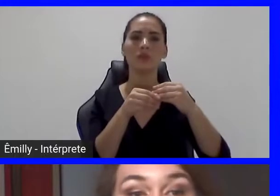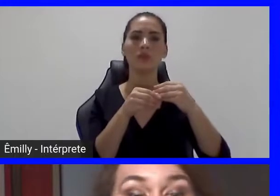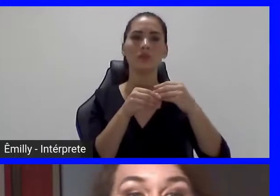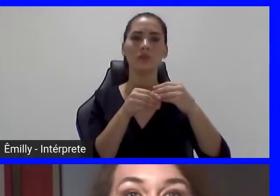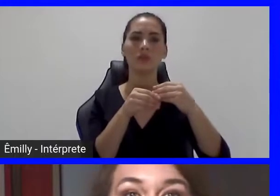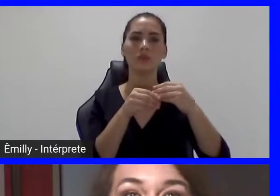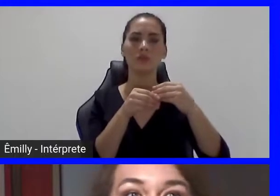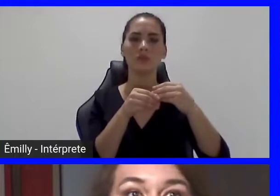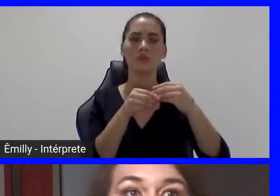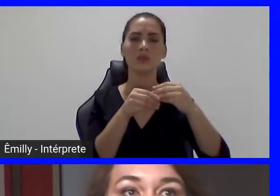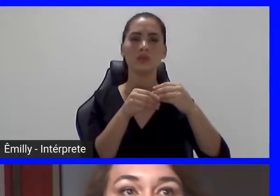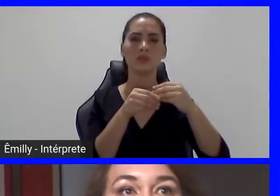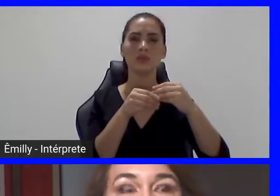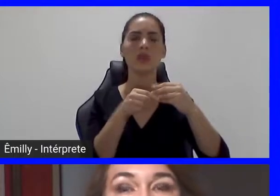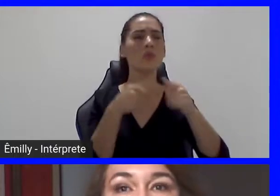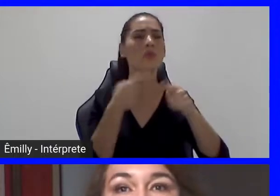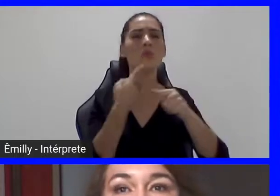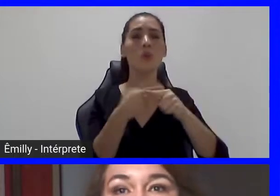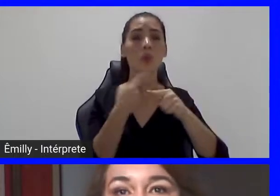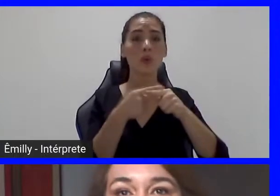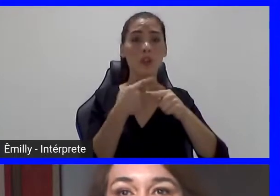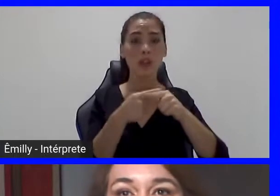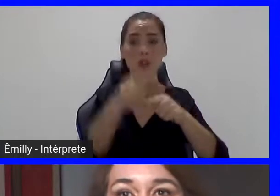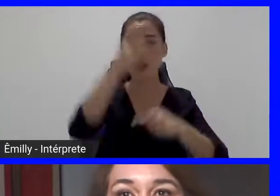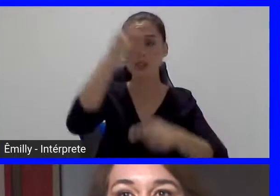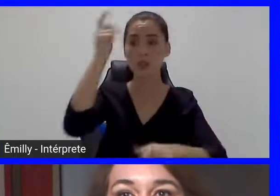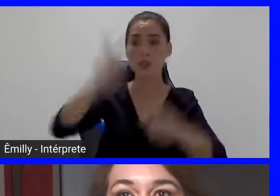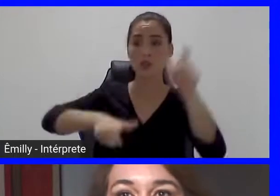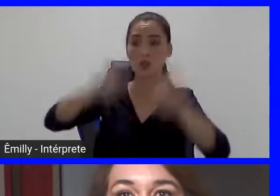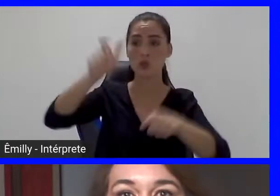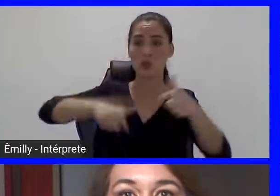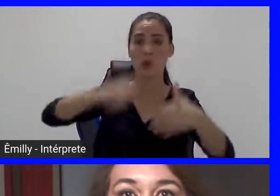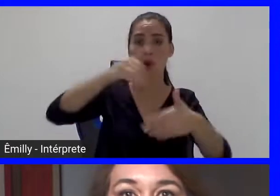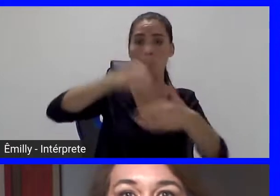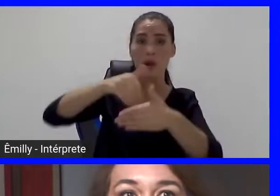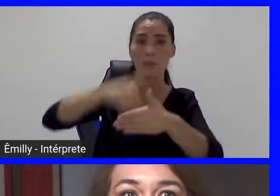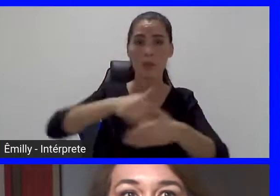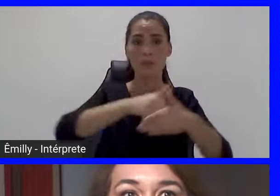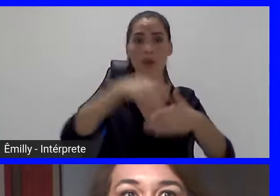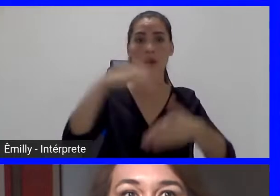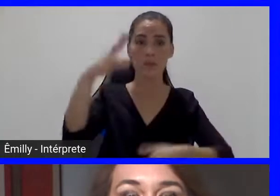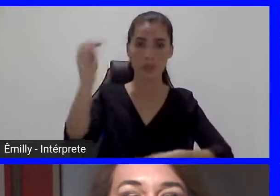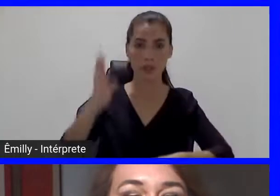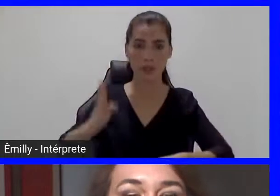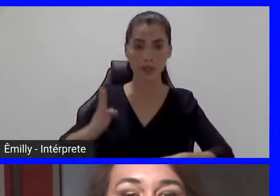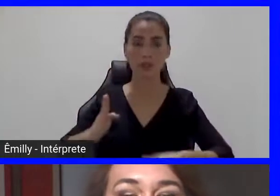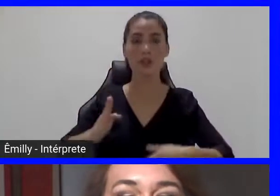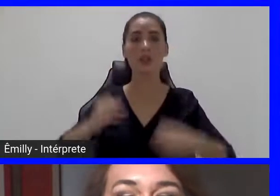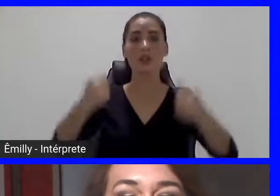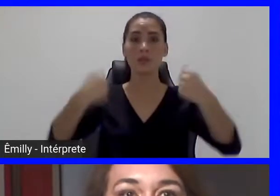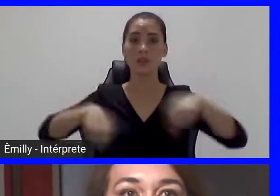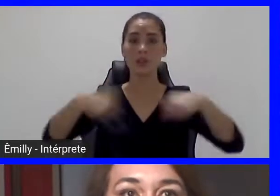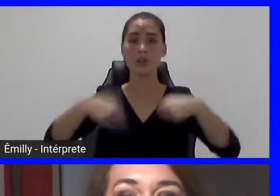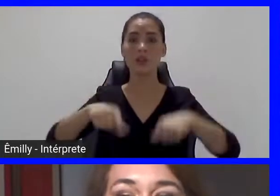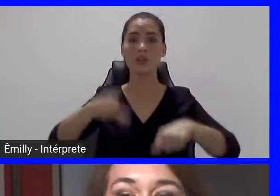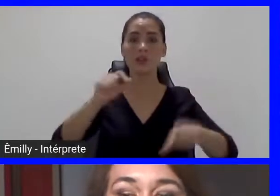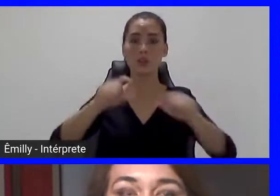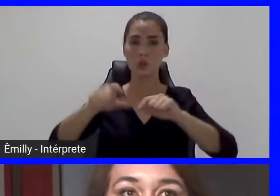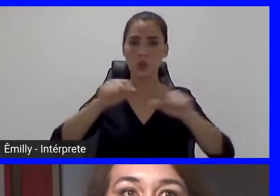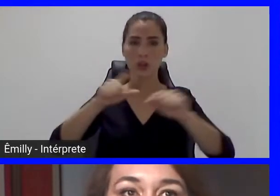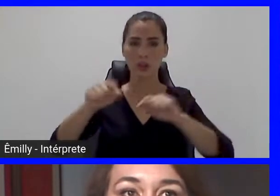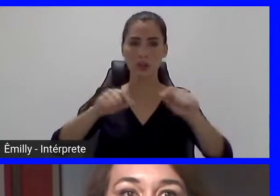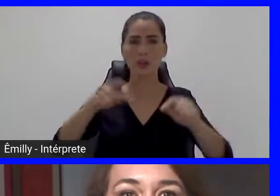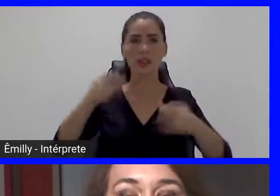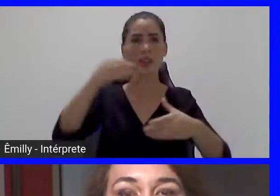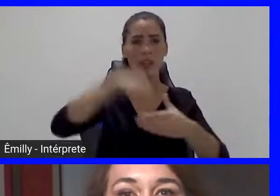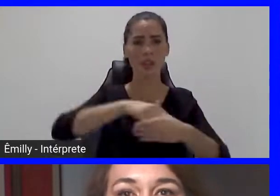por que o eleitor brasileiro deveria escolher entre as opções que tem a senhora para presidir